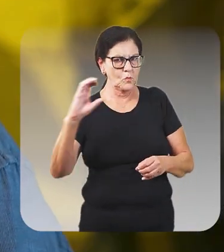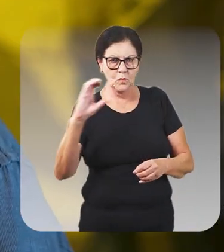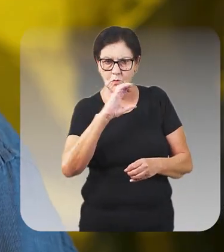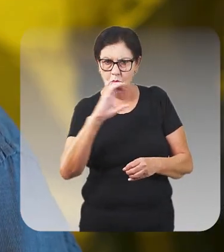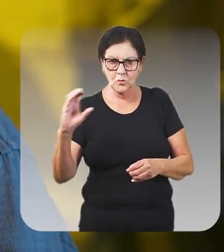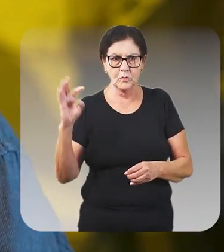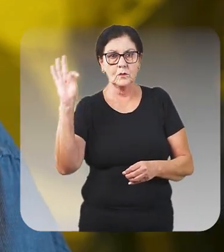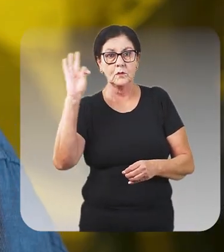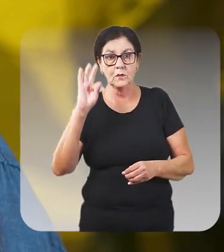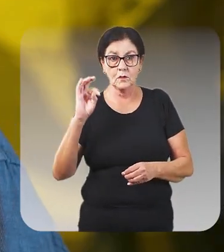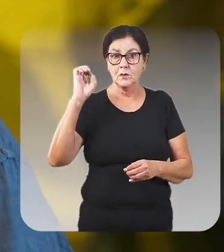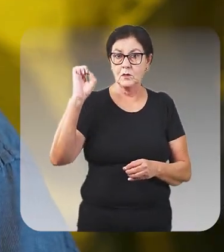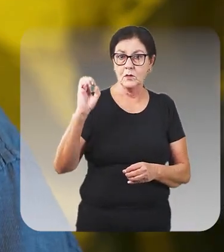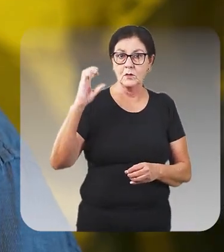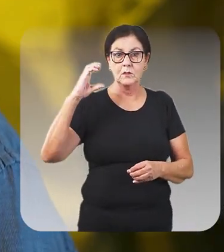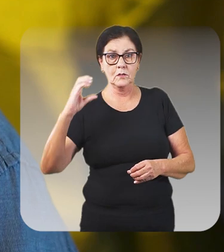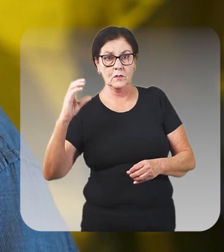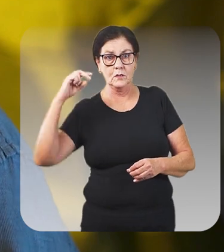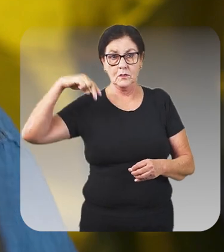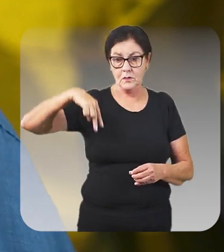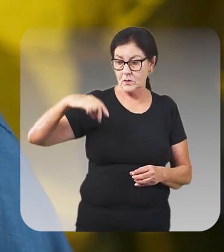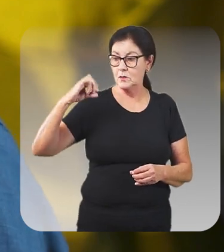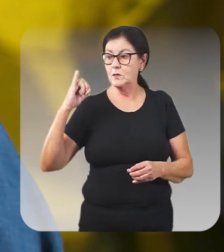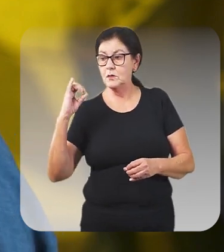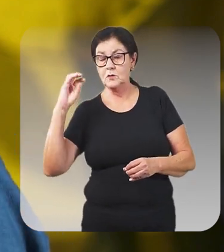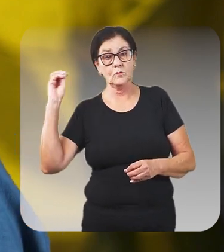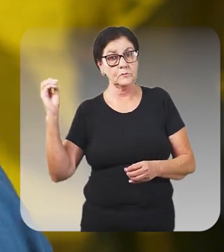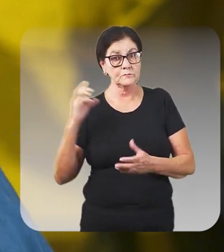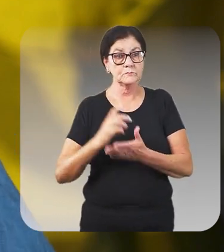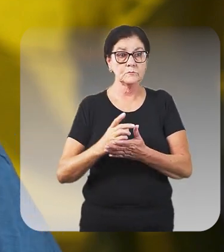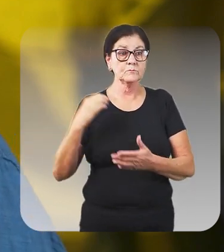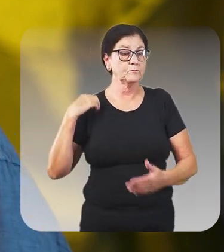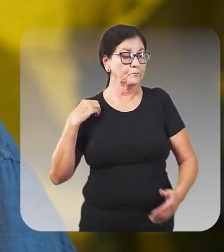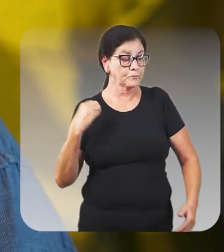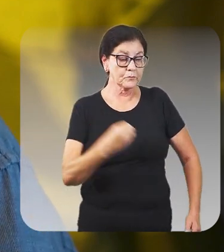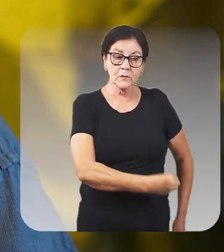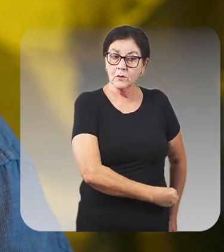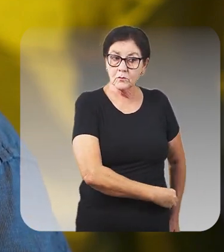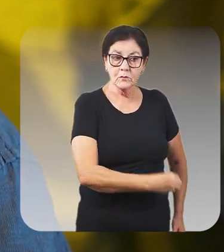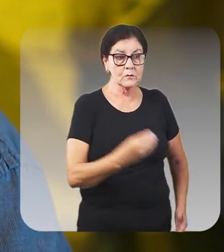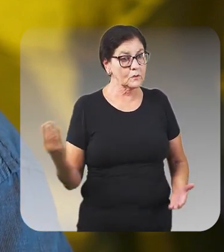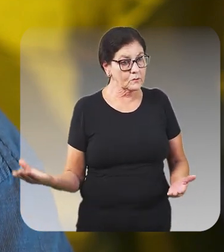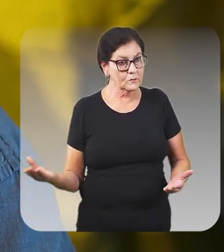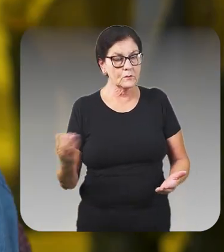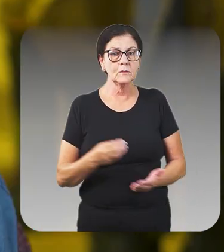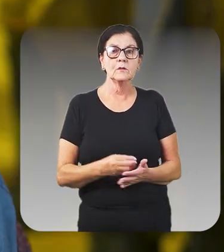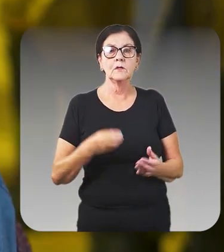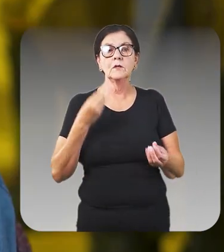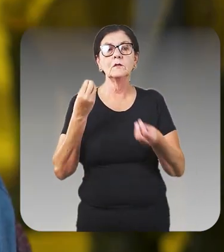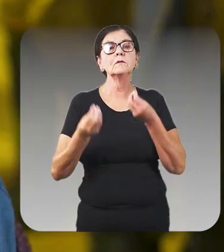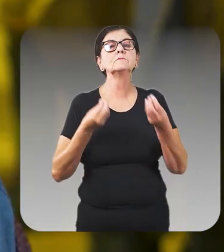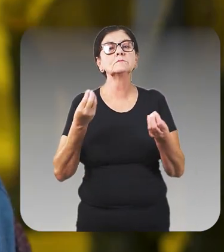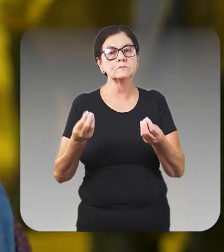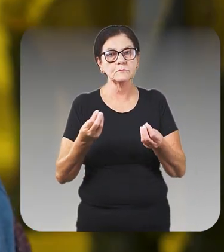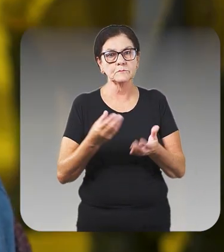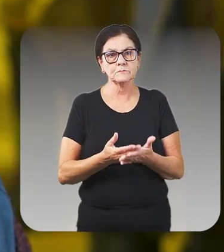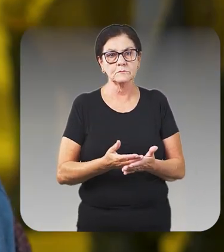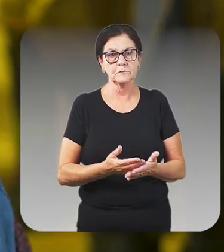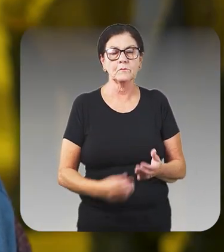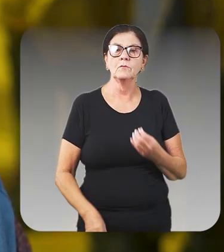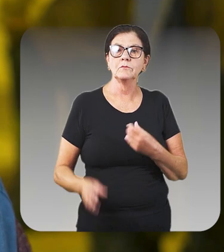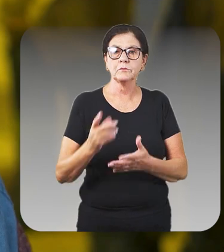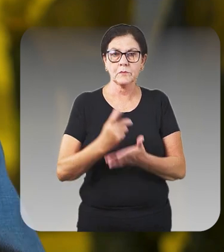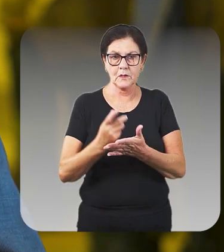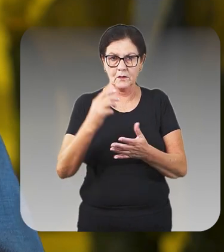extremamente importante para a formação do Estado e também acaba contribuindo na formação da nação. Então esses oficiais